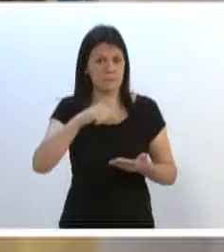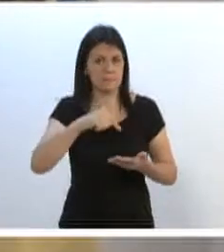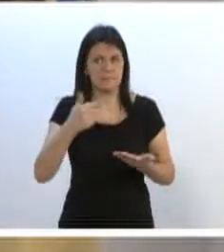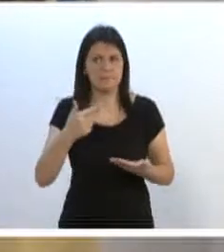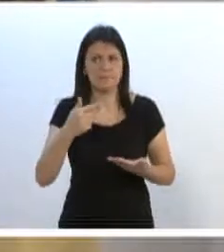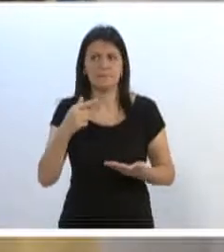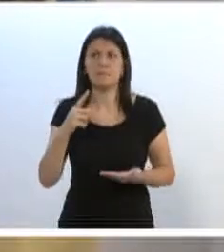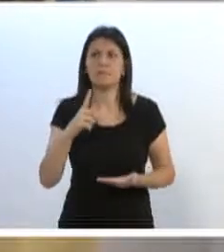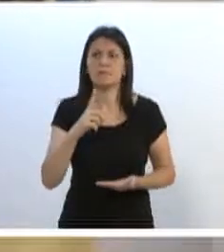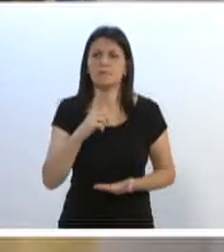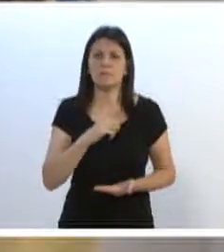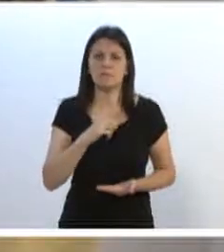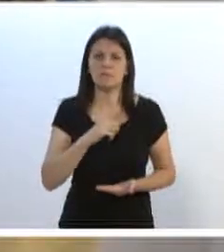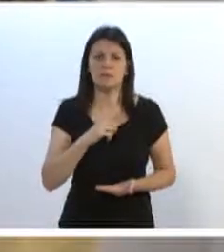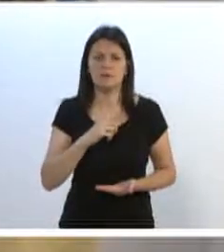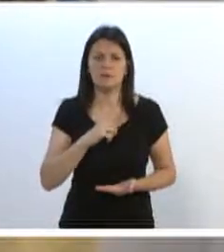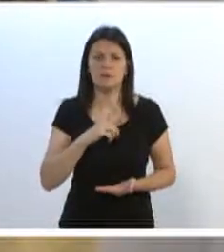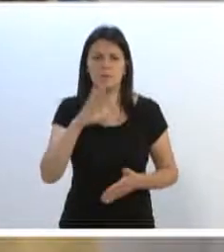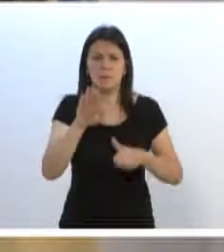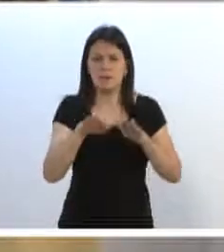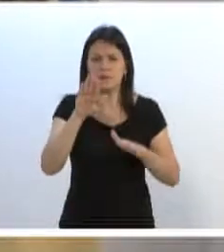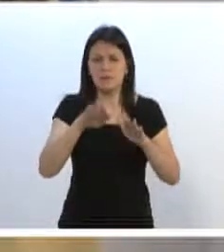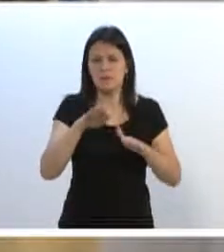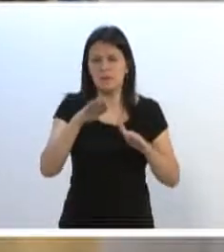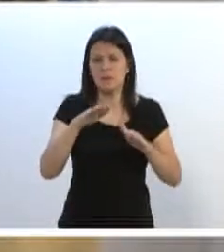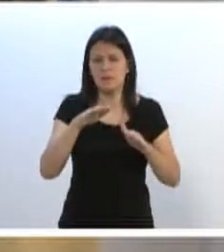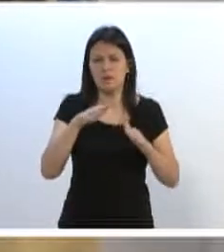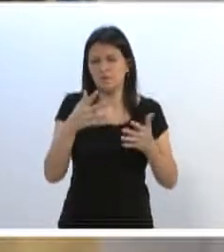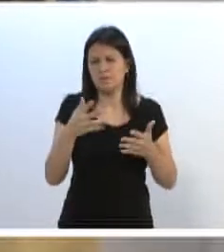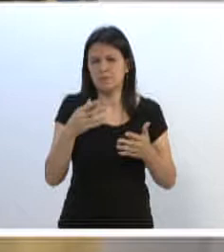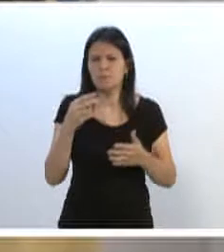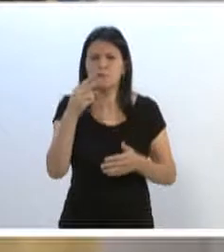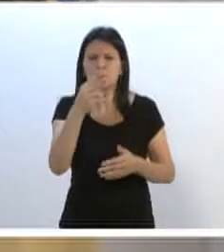nós temos um índice de que em